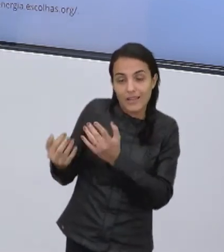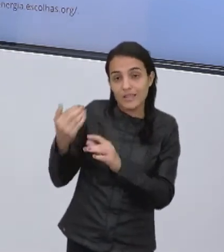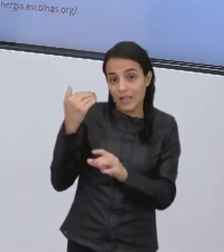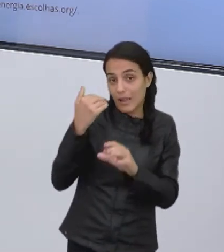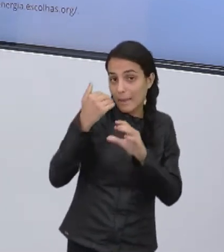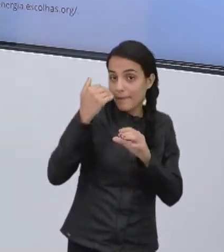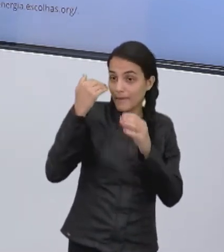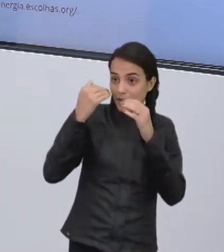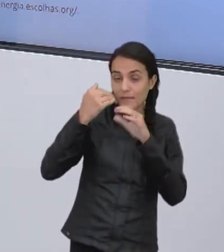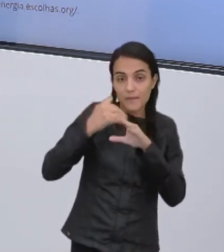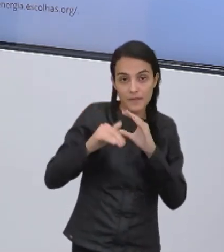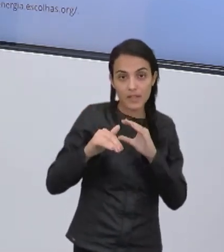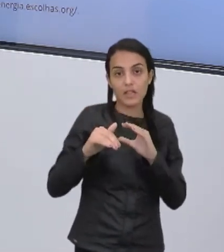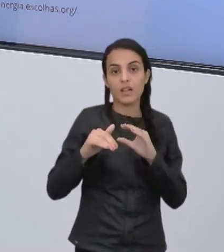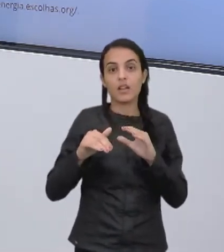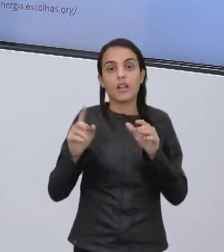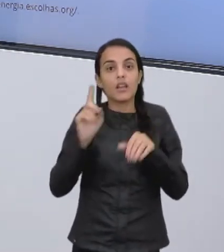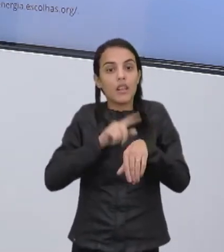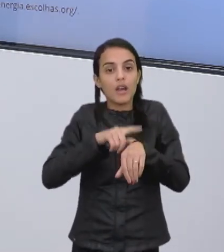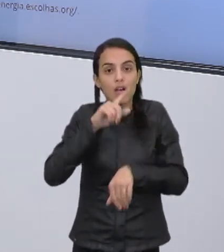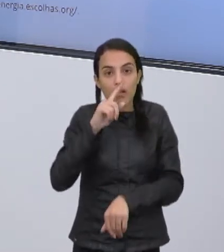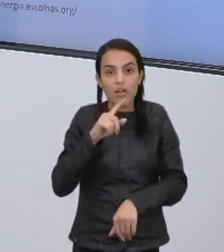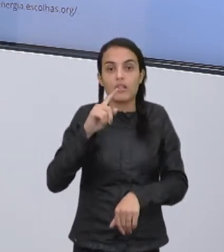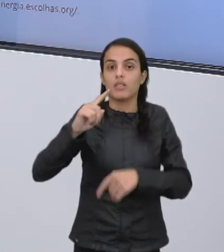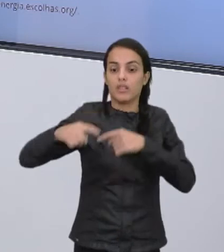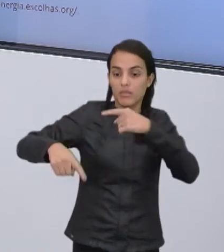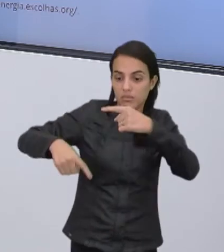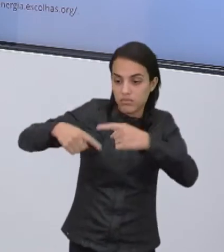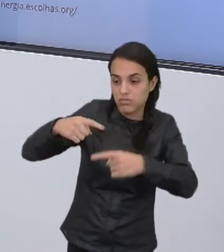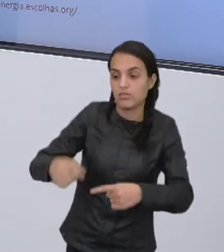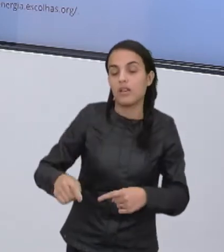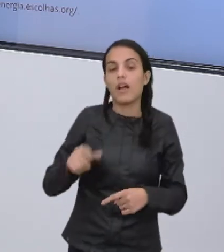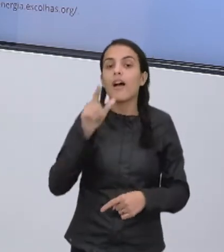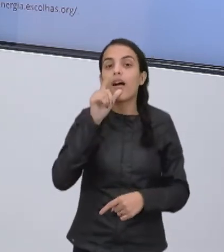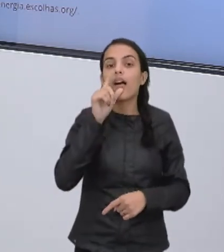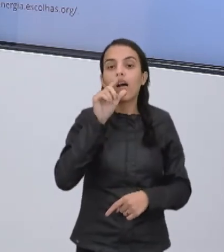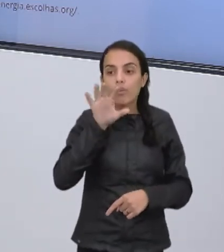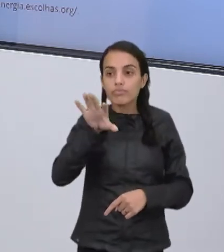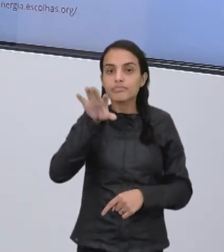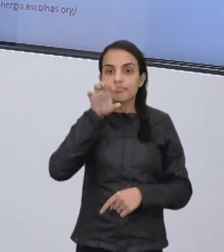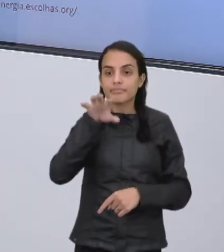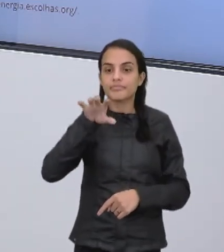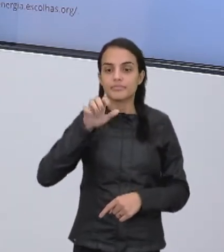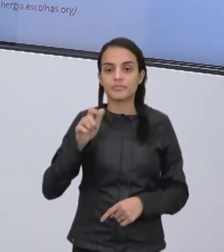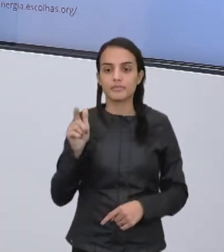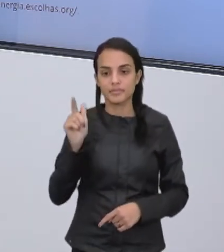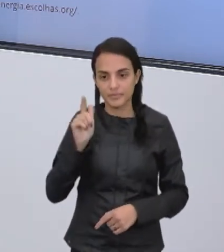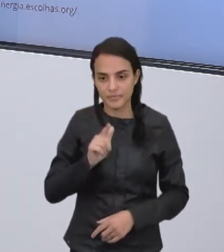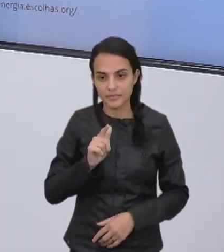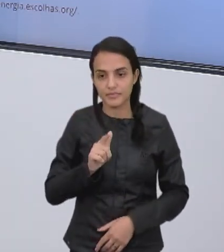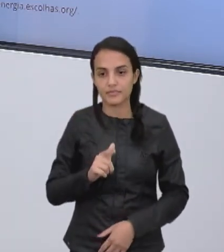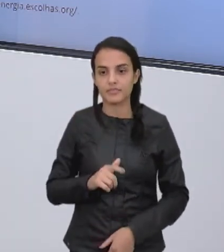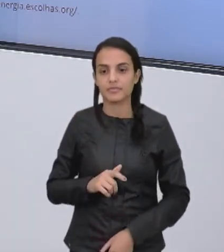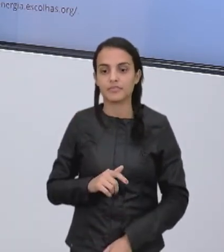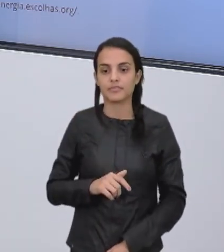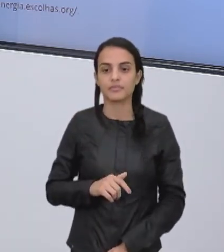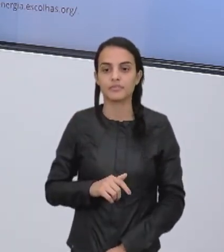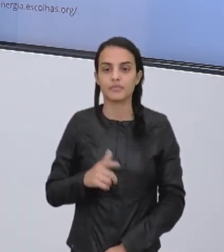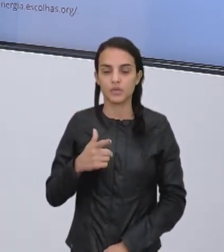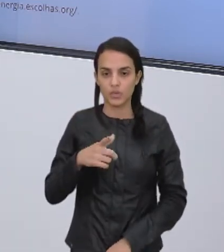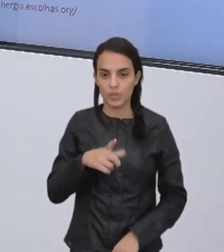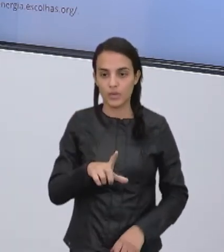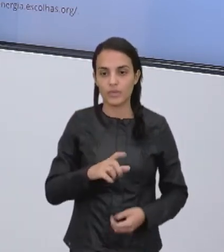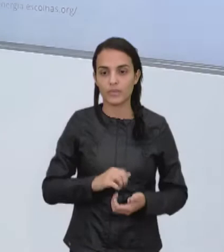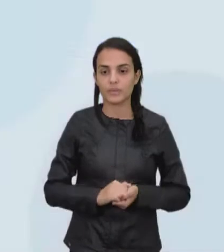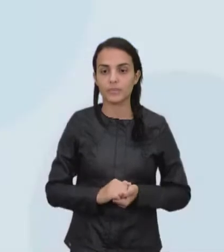ambiente, na hora da fotossíntese, a árvore pega de volta, tá bom? Então, é um ponto positivo para o uso de biomassa. A